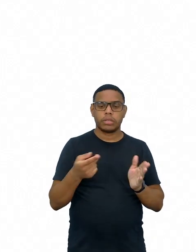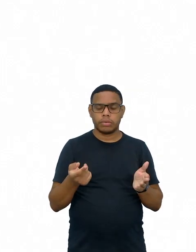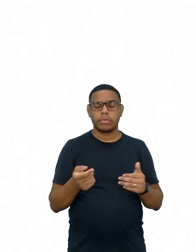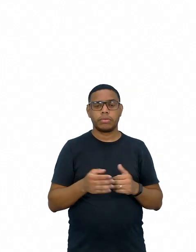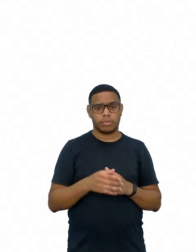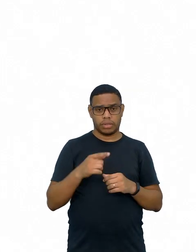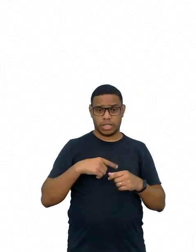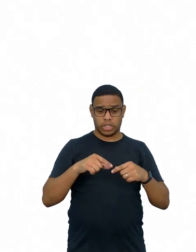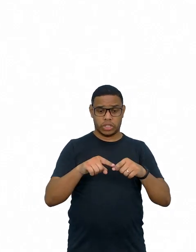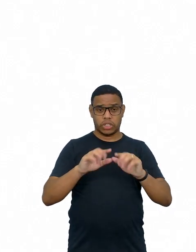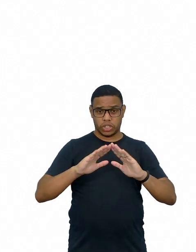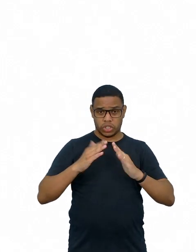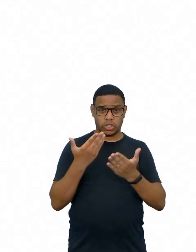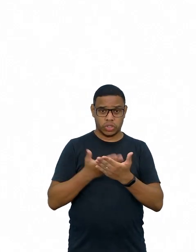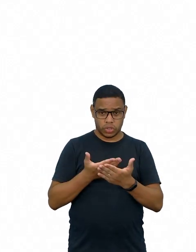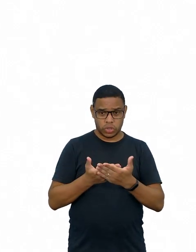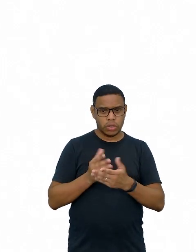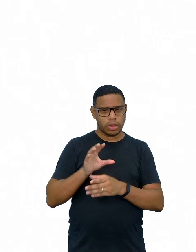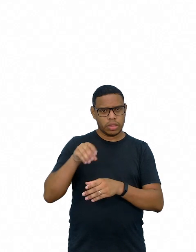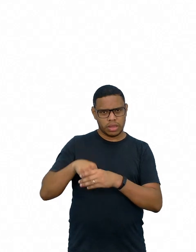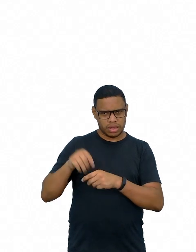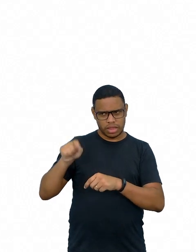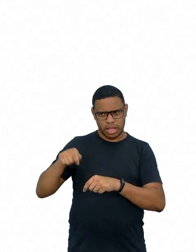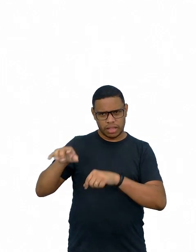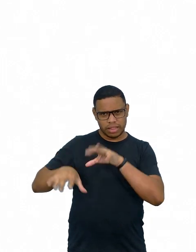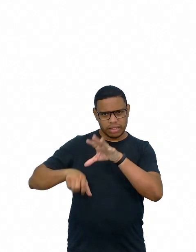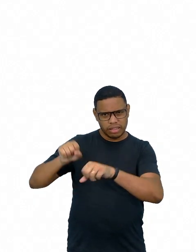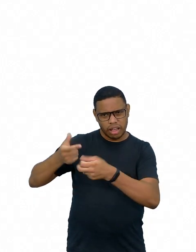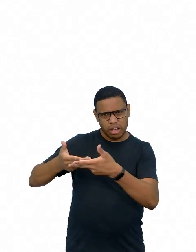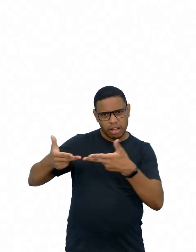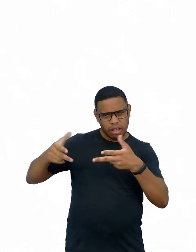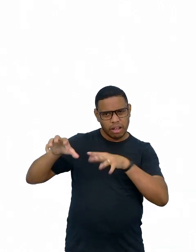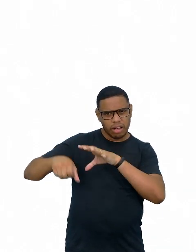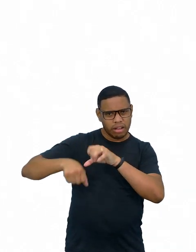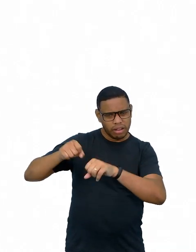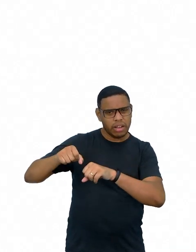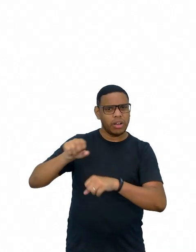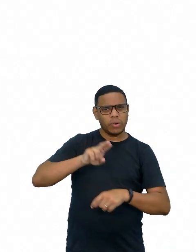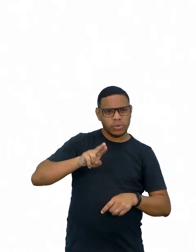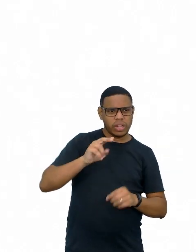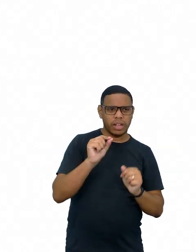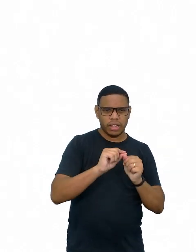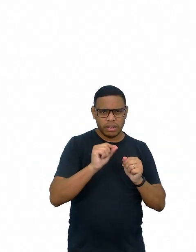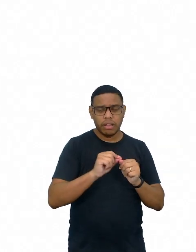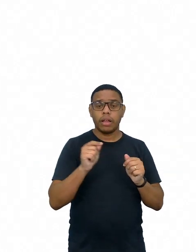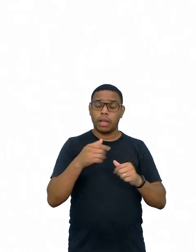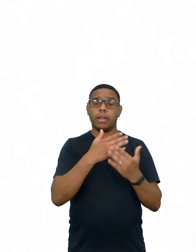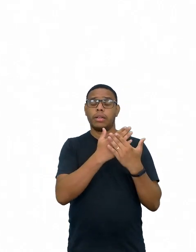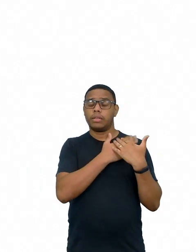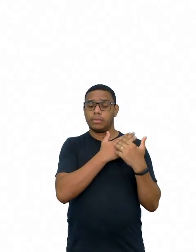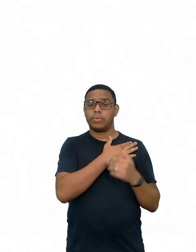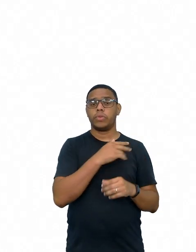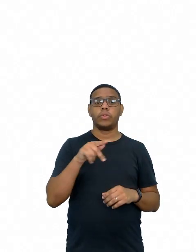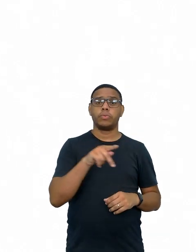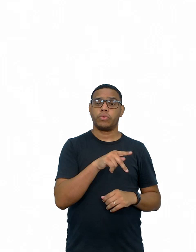na escola que eu posso usar? Né? Então, tudo isso é o papel do professor. Isso que eu estou